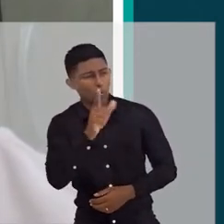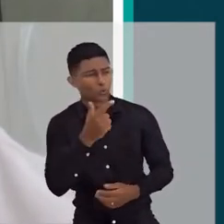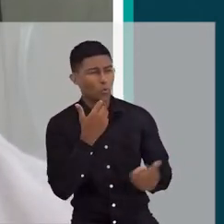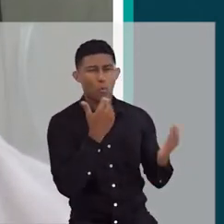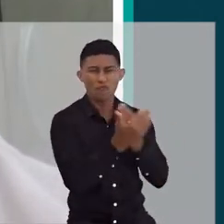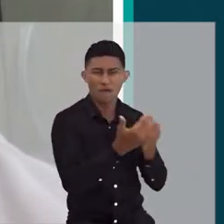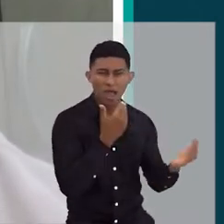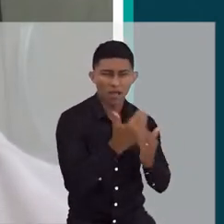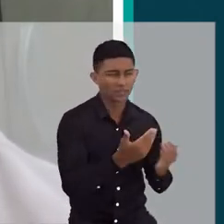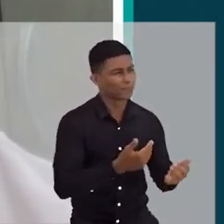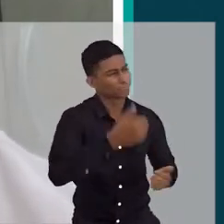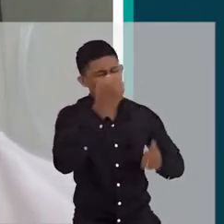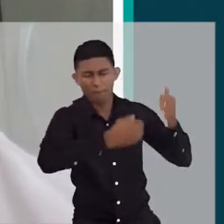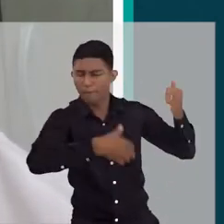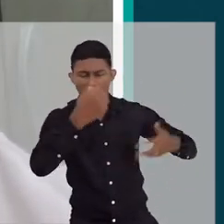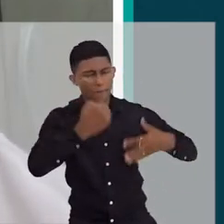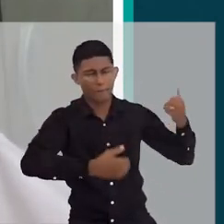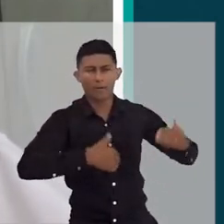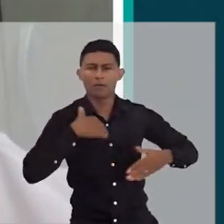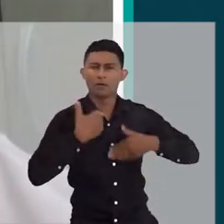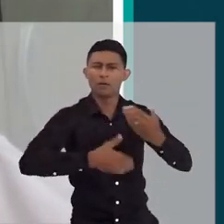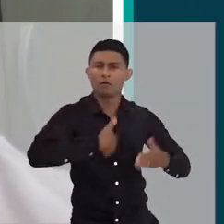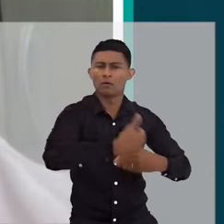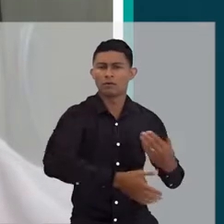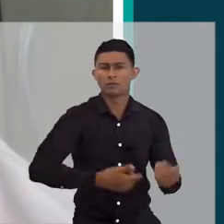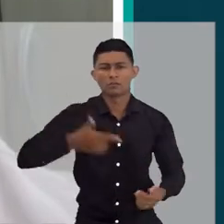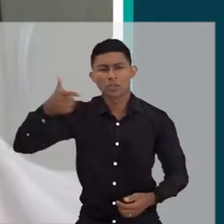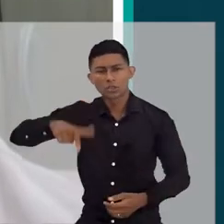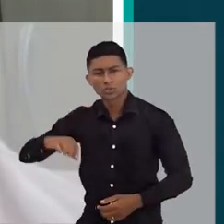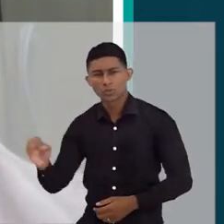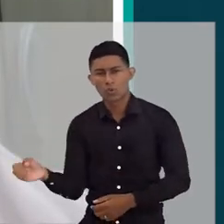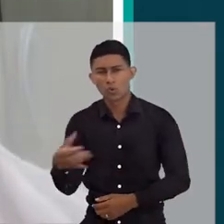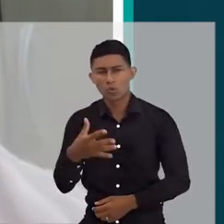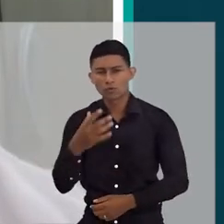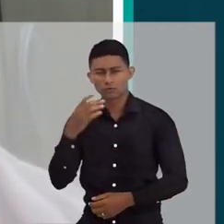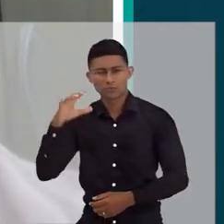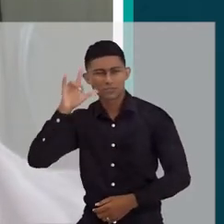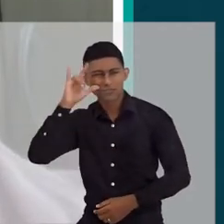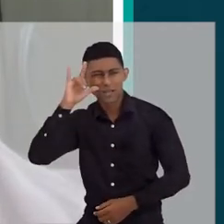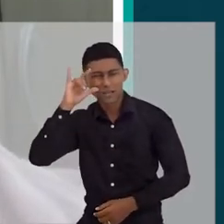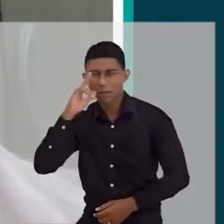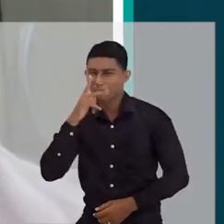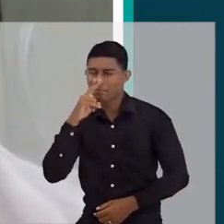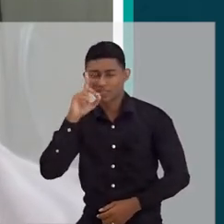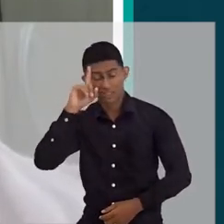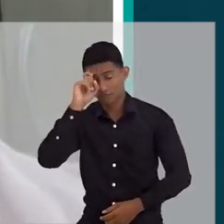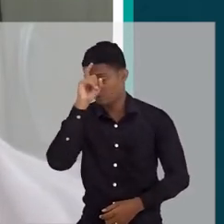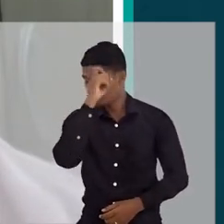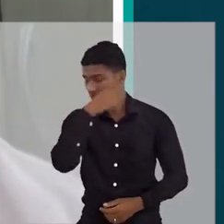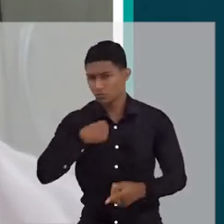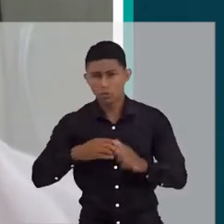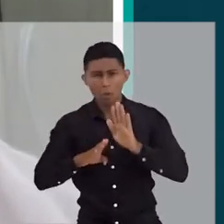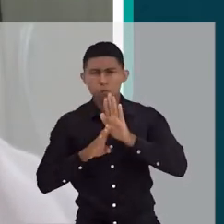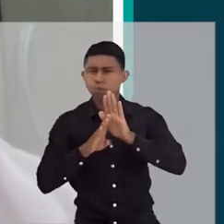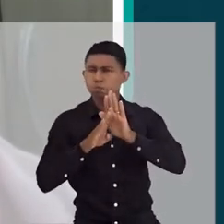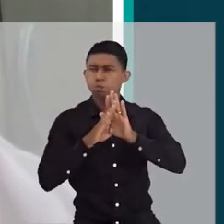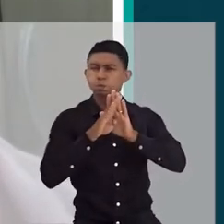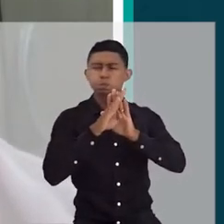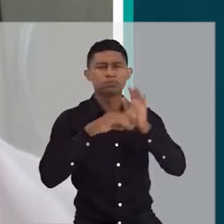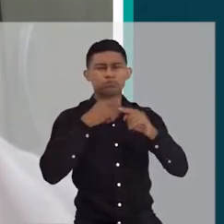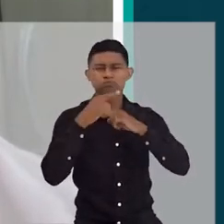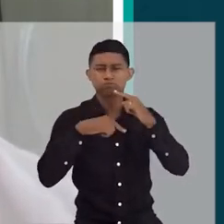né, com seguidores e tudo. Mas quando eu comecei de novo, eu notei que foi mais difícil de crescer, né? Foi bem mais difícil de crescer, tanto que eu não recuperei até hoje,